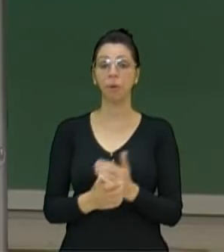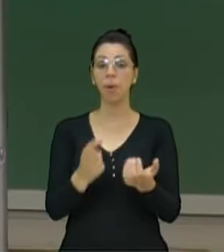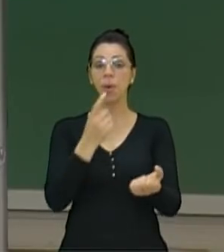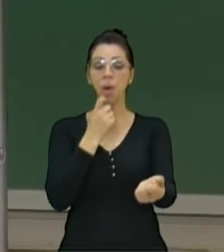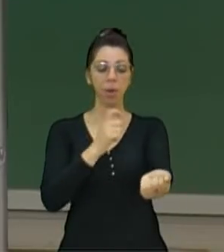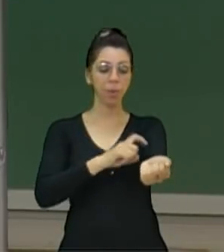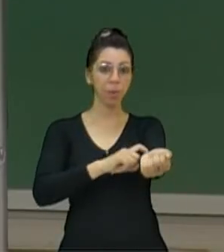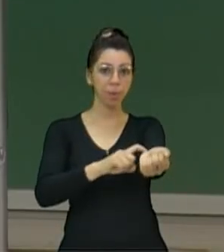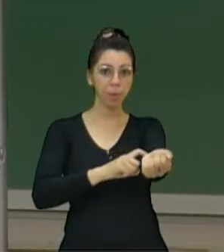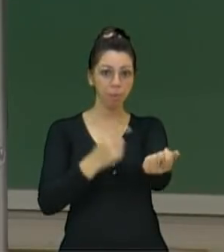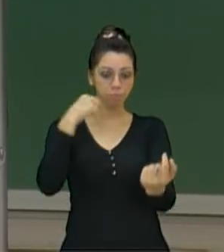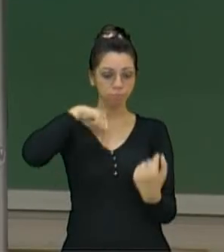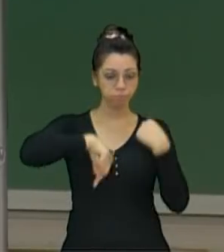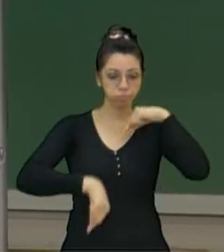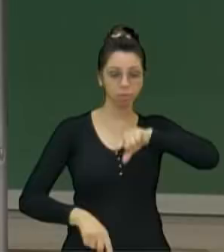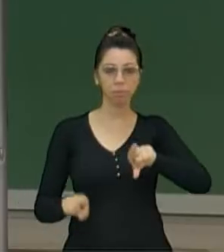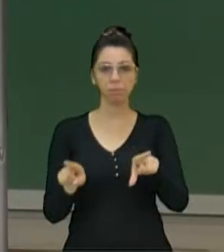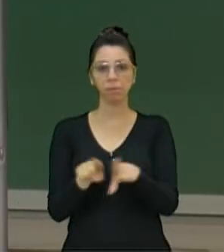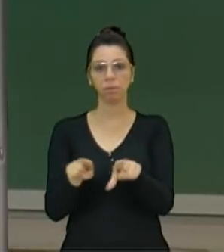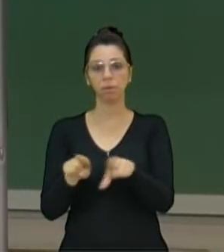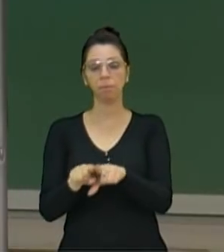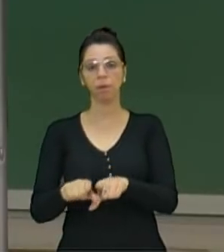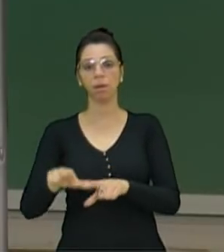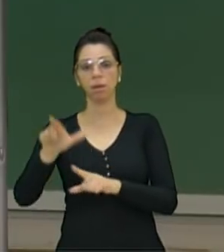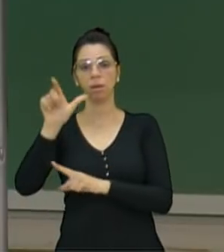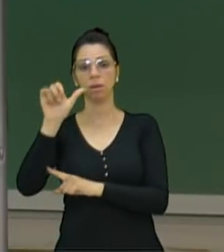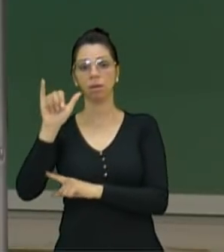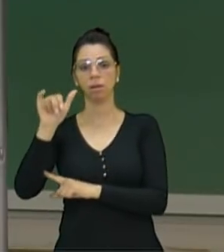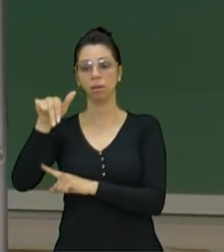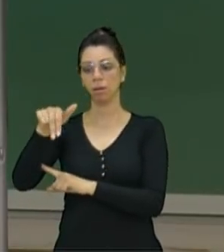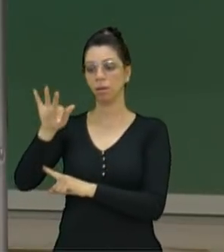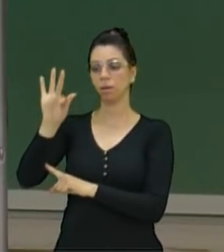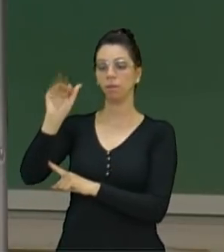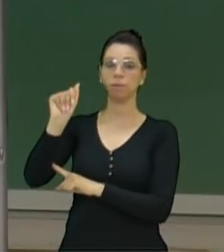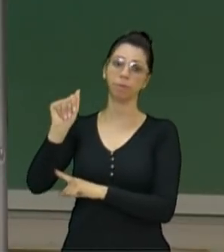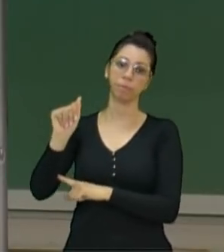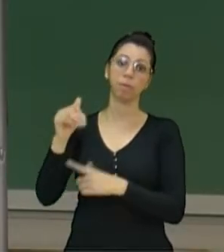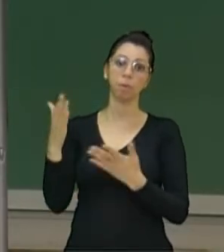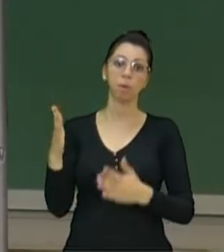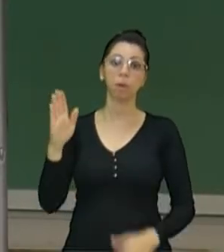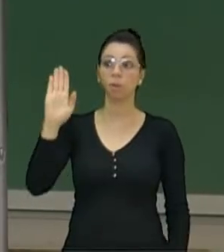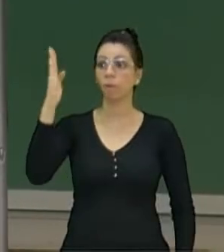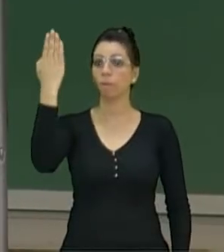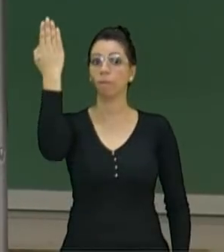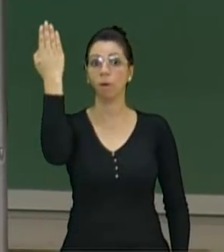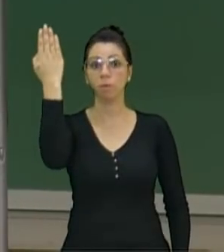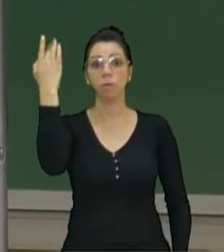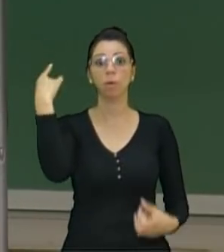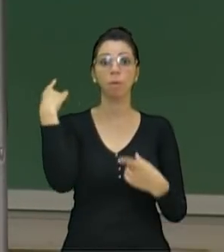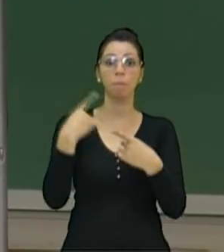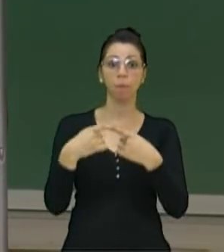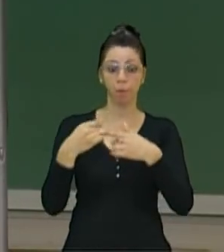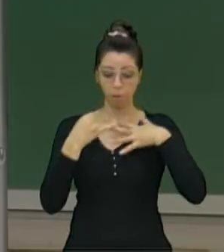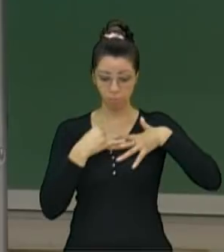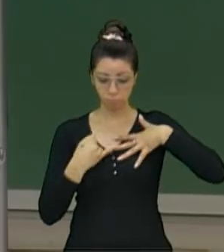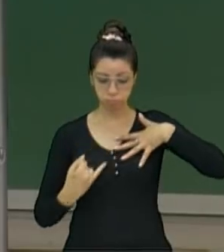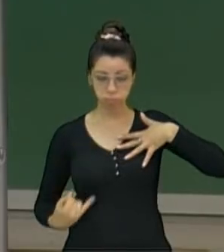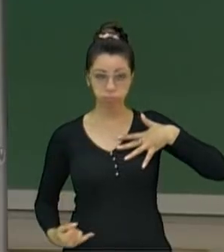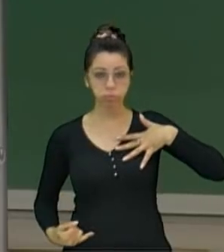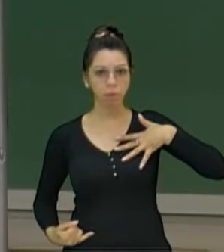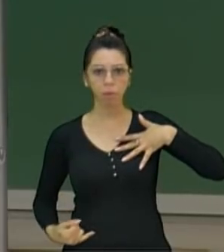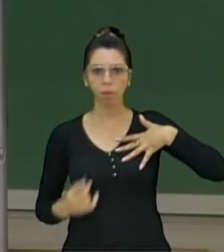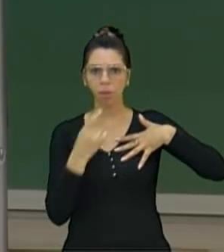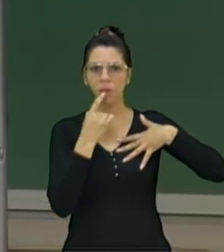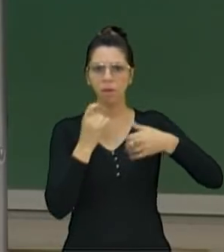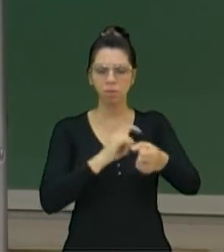e linfa. Essa é falsa. Por quê? Porque o sistema linfático ele não vai transportar